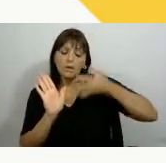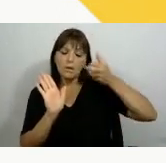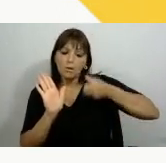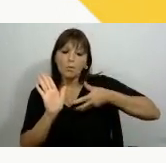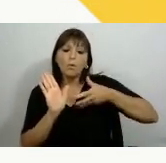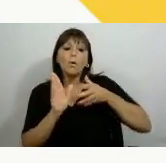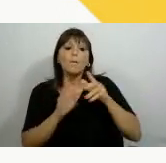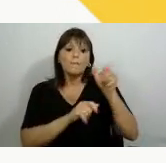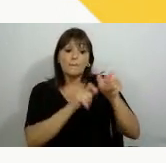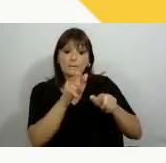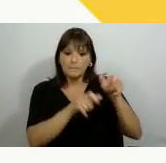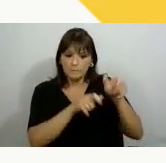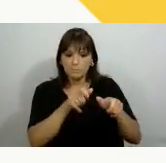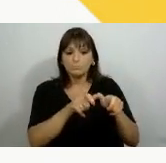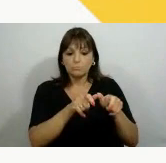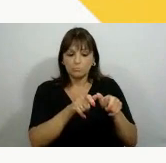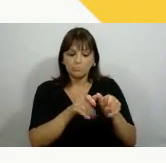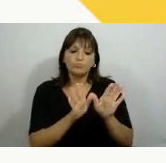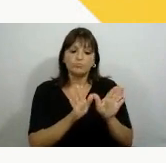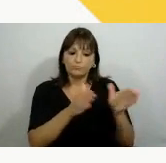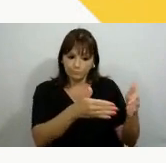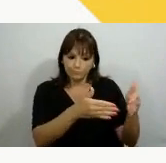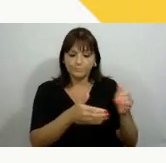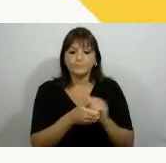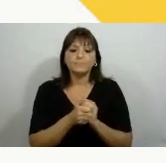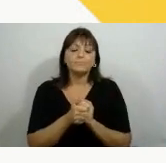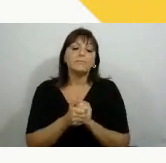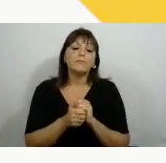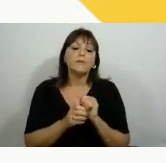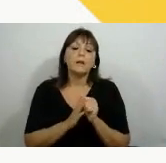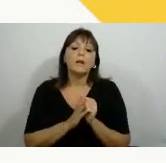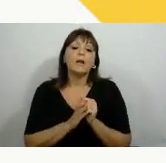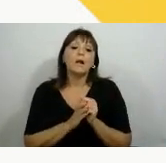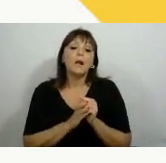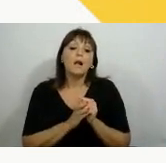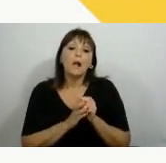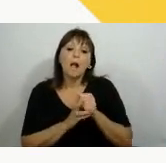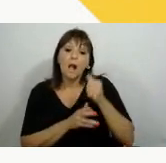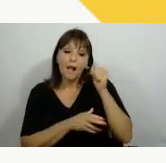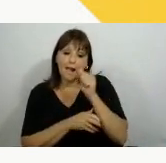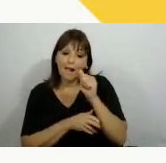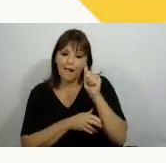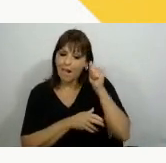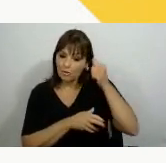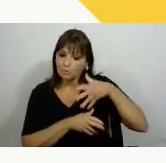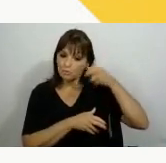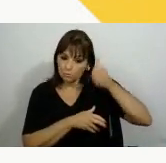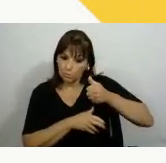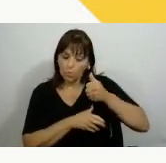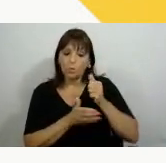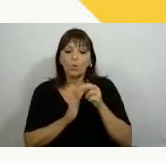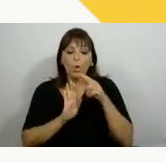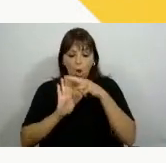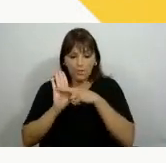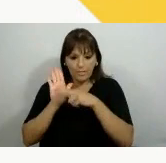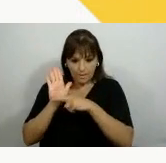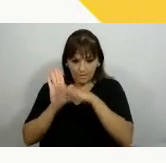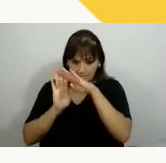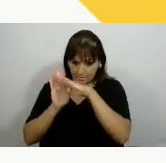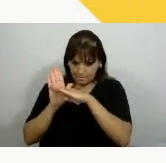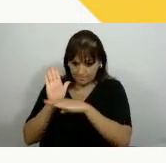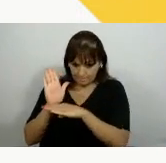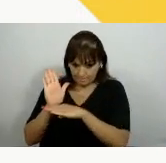Então, falando sobre o audiodescritor roteirista, o que ele é? O audiodescritor roteirista, ele vai fazer realmente